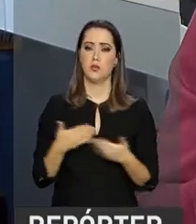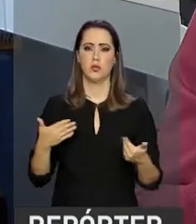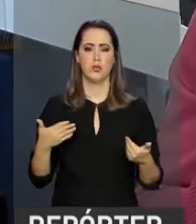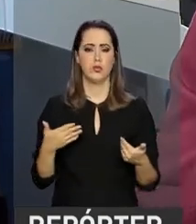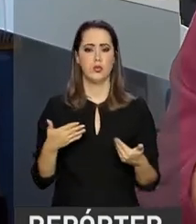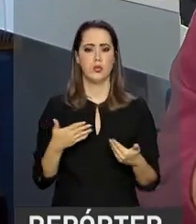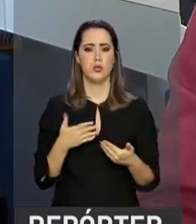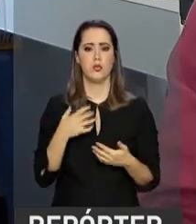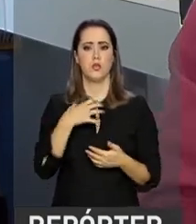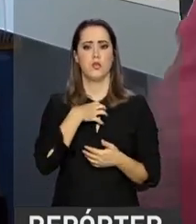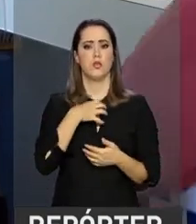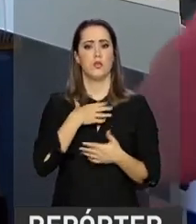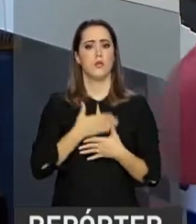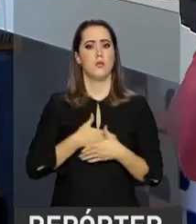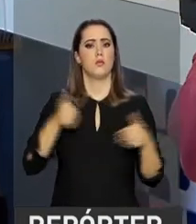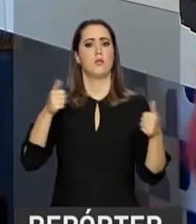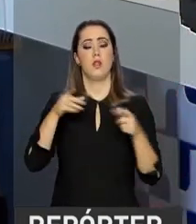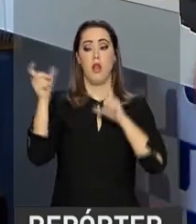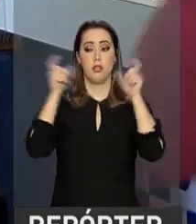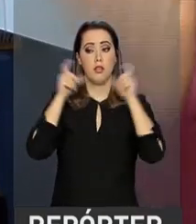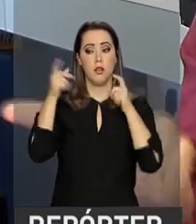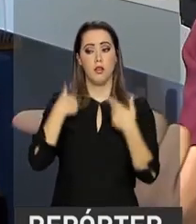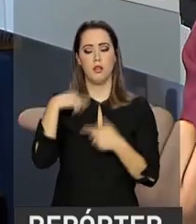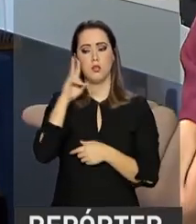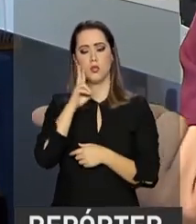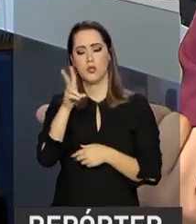é faz com que a gente fique mais atento a isso a gente vai ver o resultado né